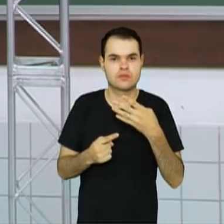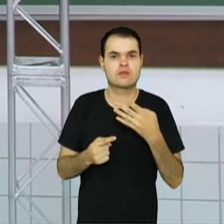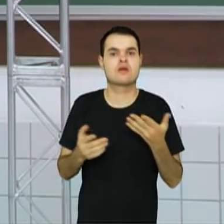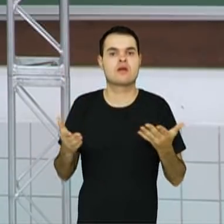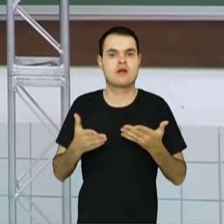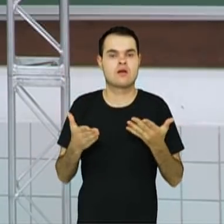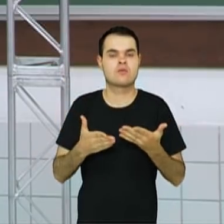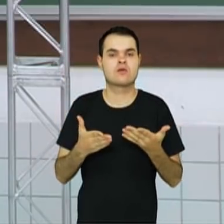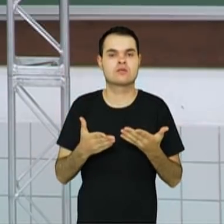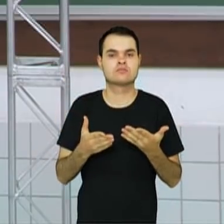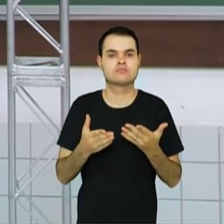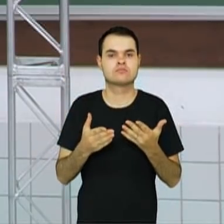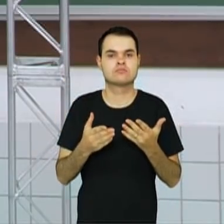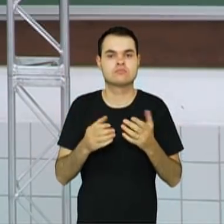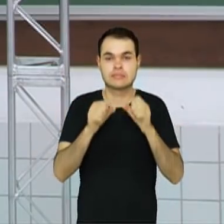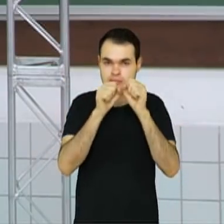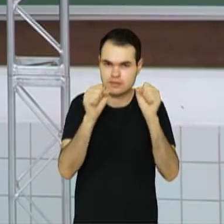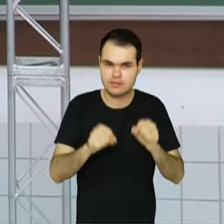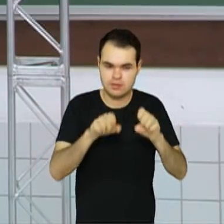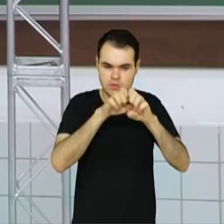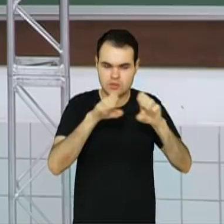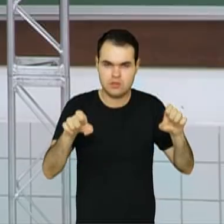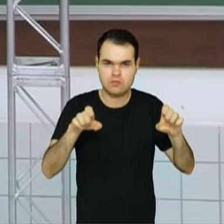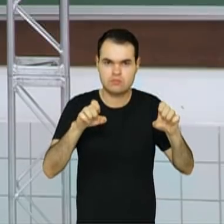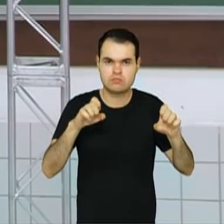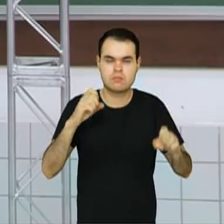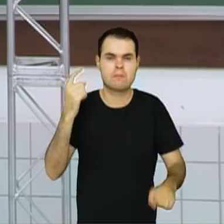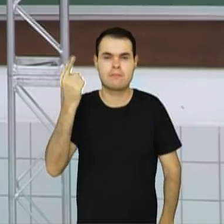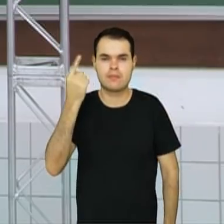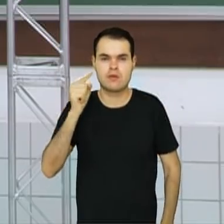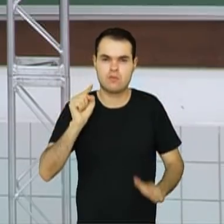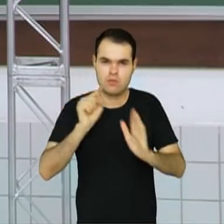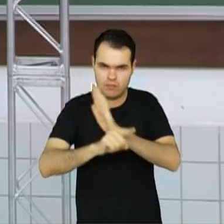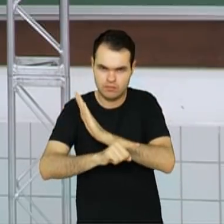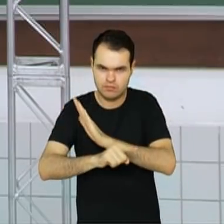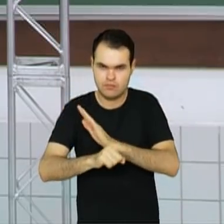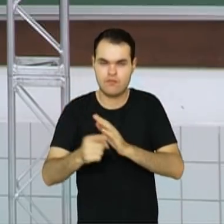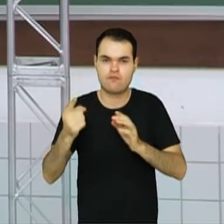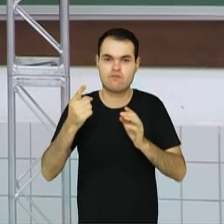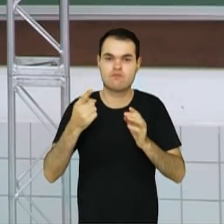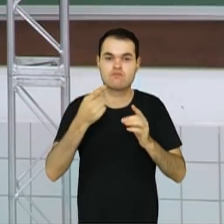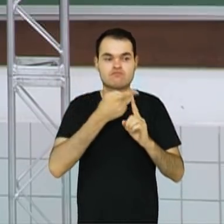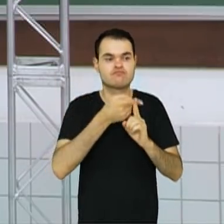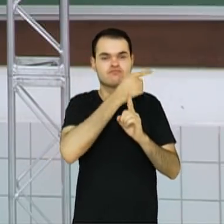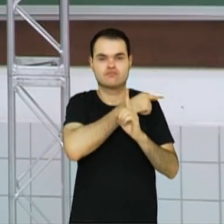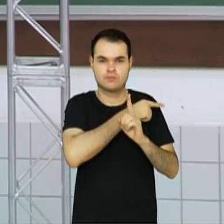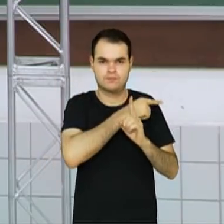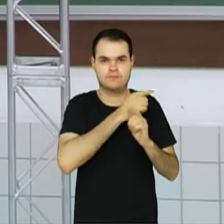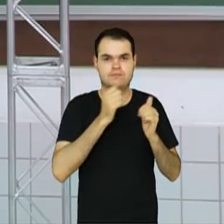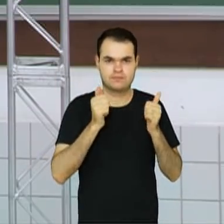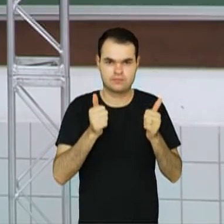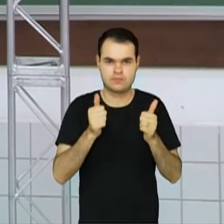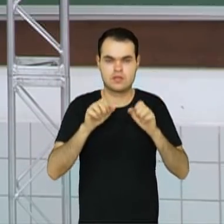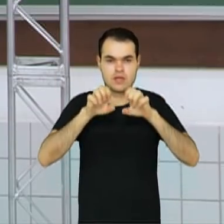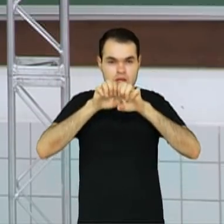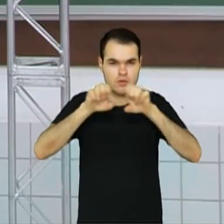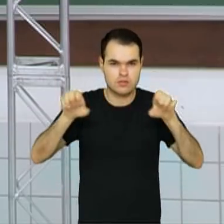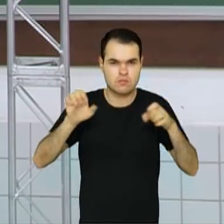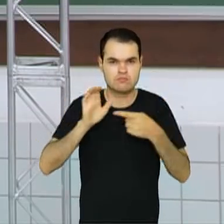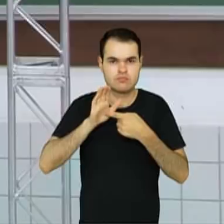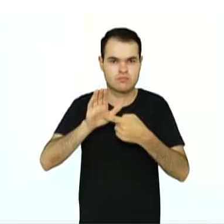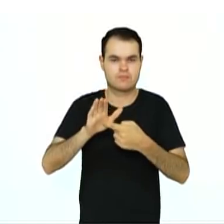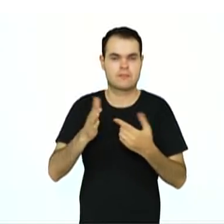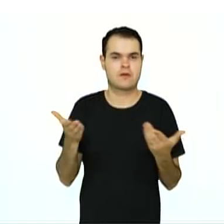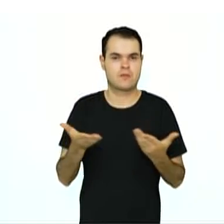voltar no sistema de equações que nós fizemos no primeiro quiz, tá? Então, dá uma olhadinha aí na equação, ela deve estar aparecendo aí na sua tela agora